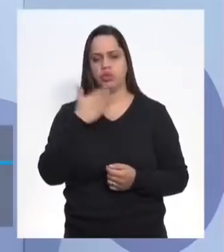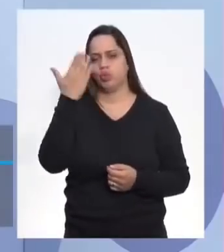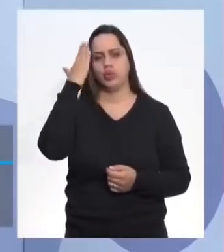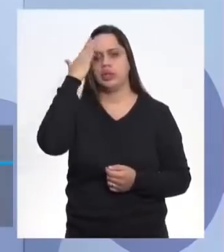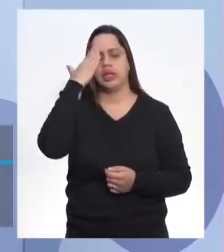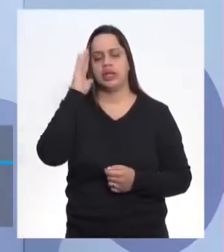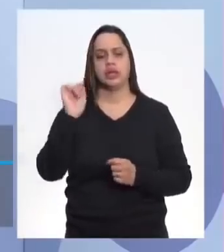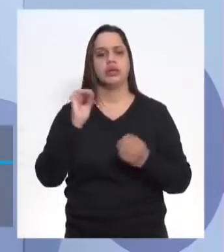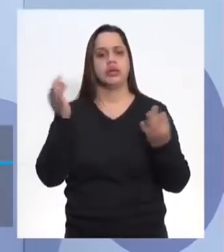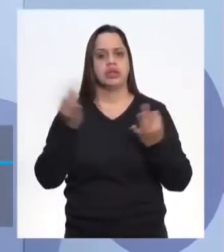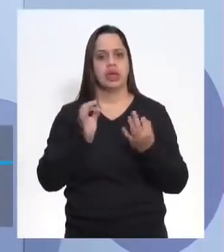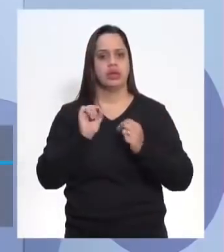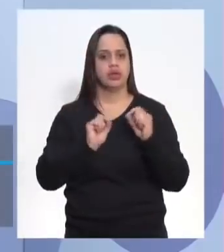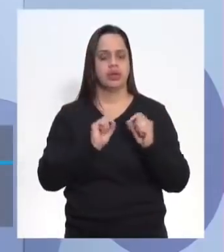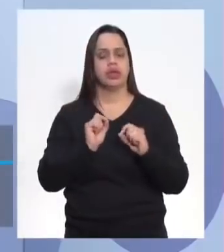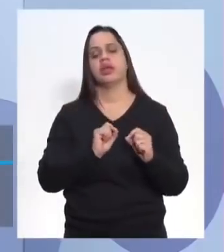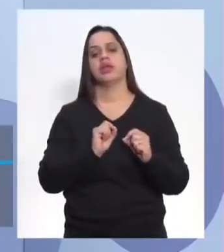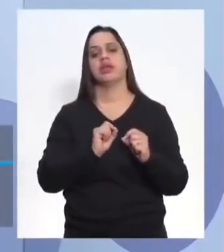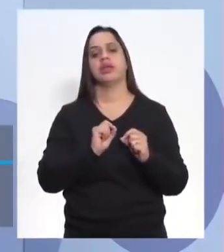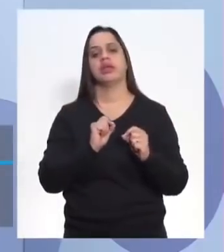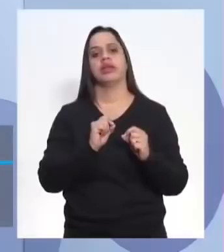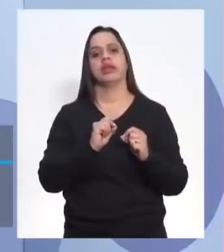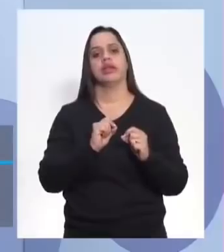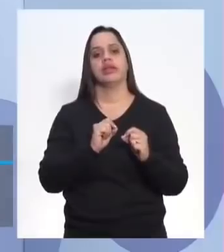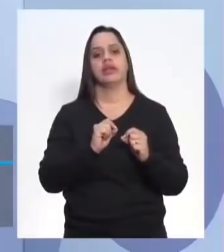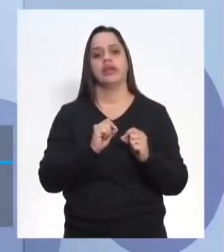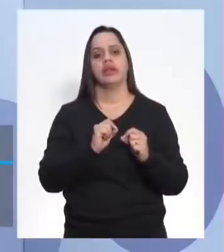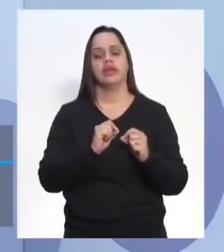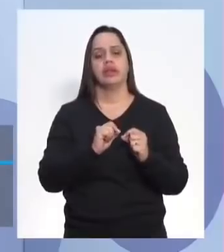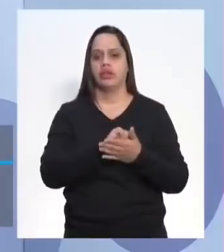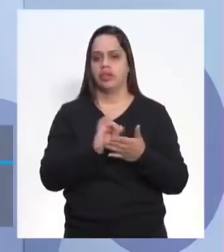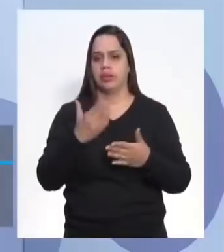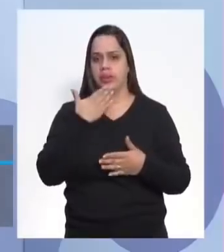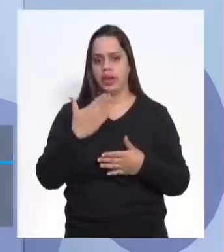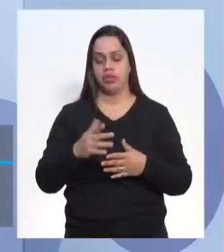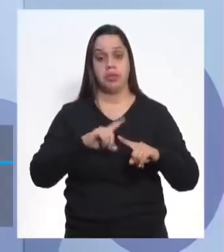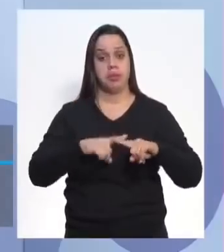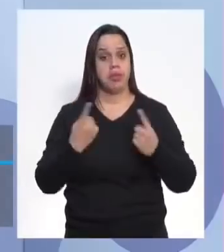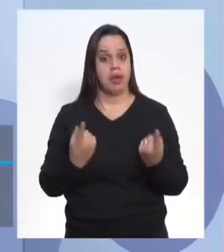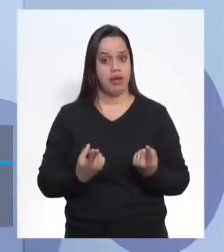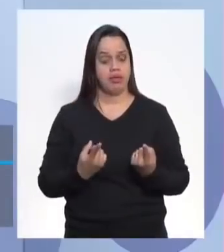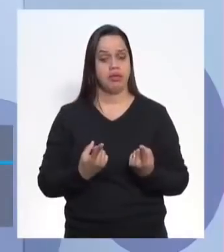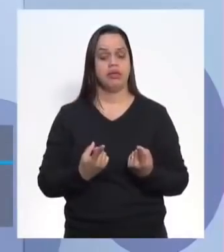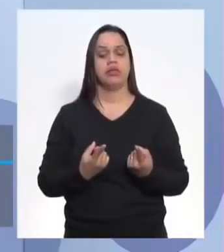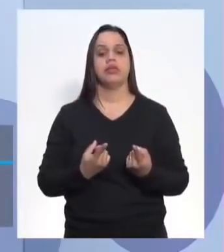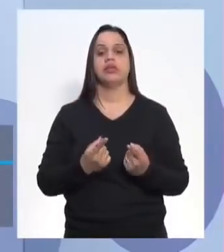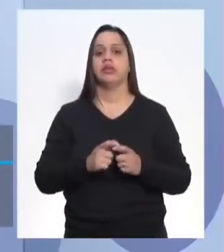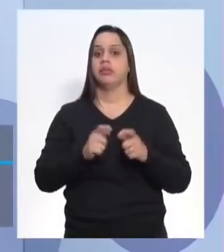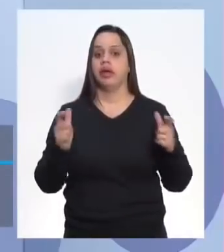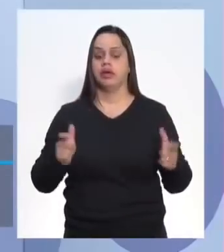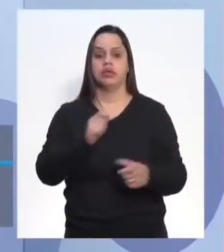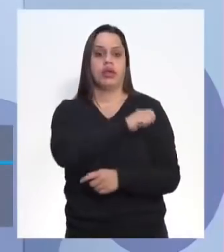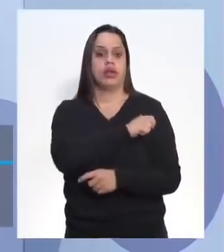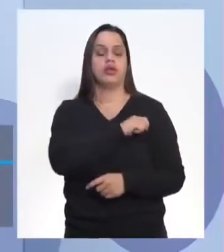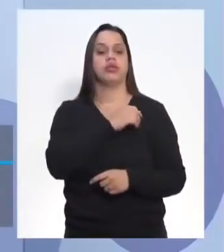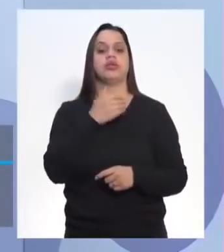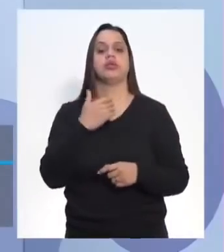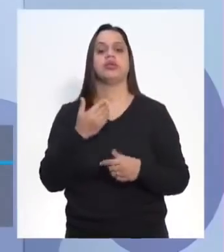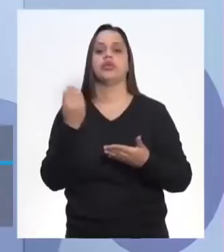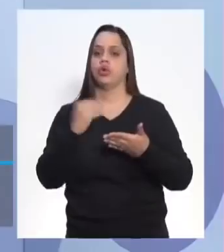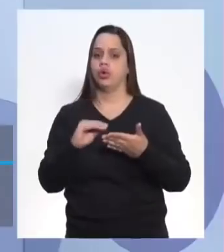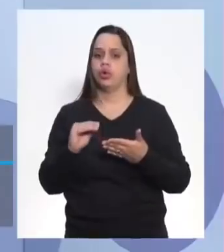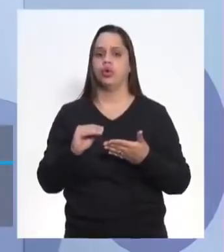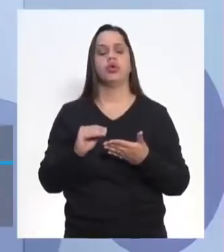o que talvez o enunciar, o que o exercício está propondo. Mas a maioria colocou a